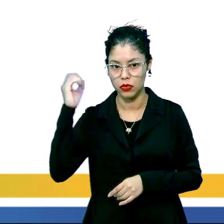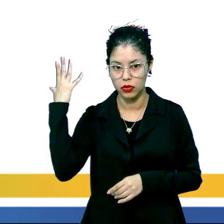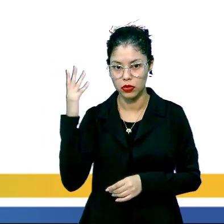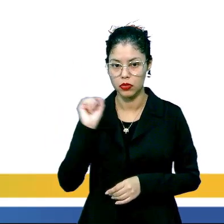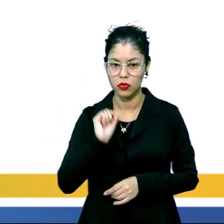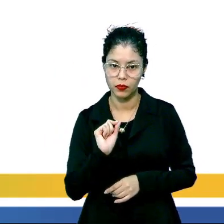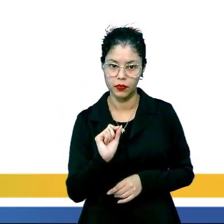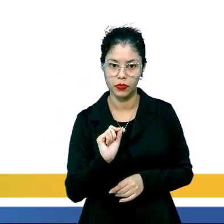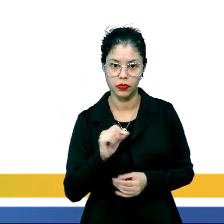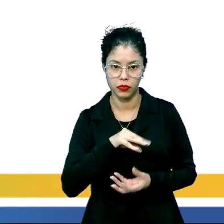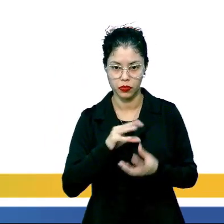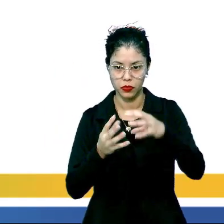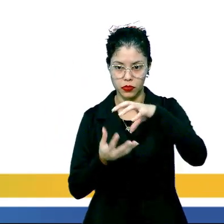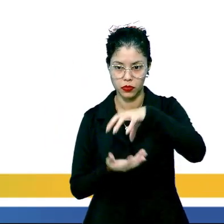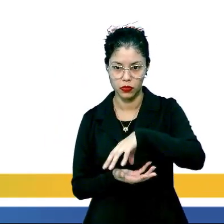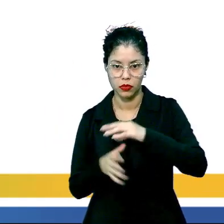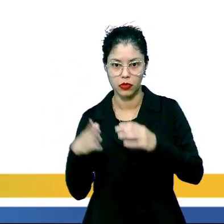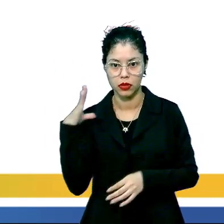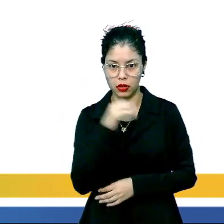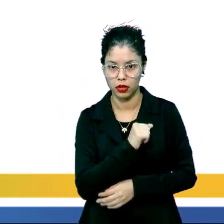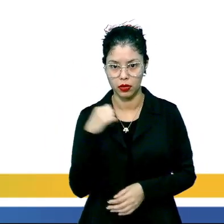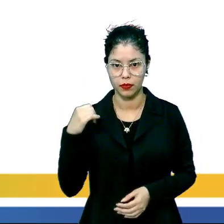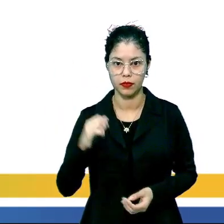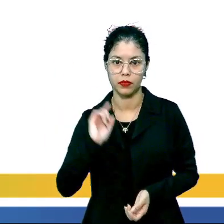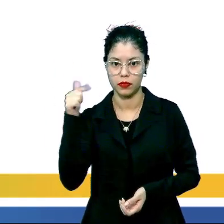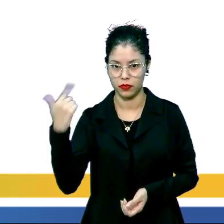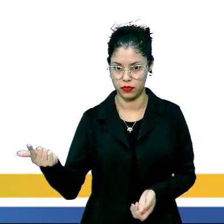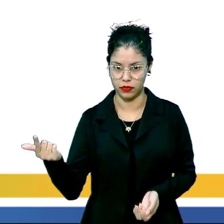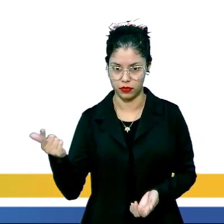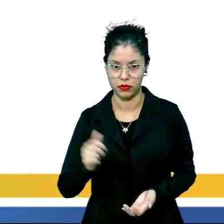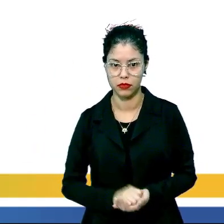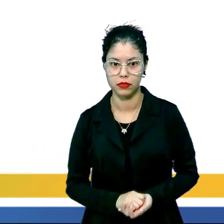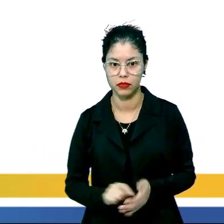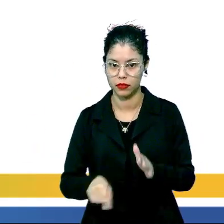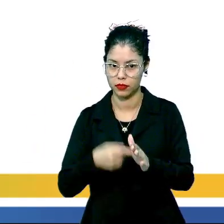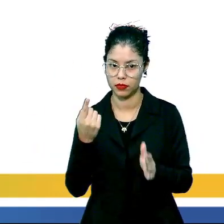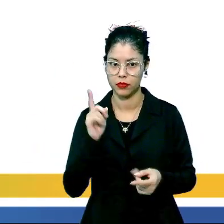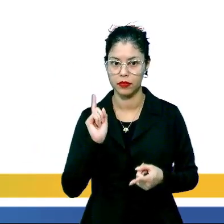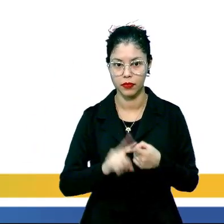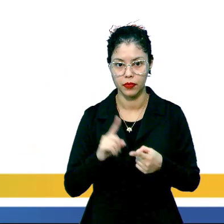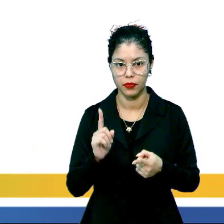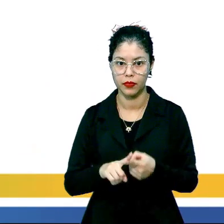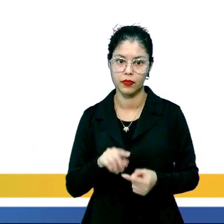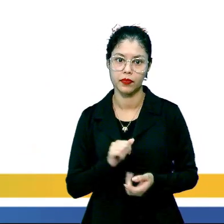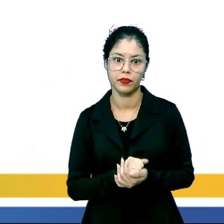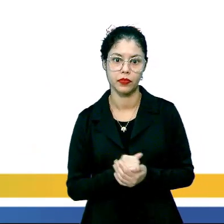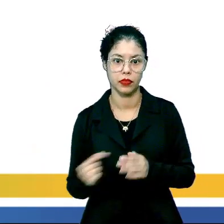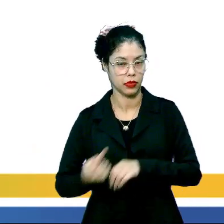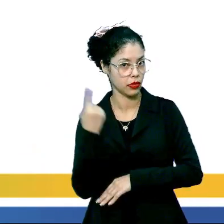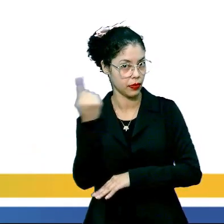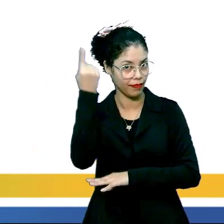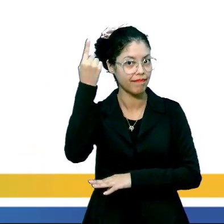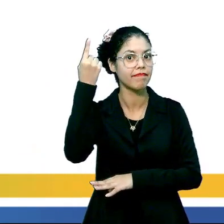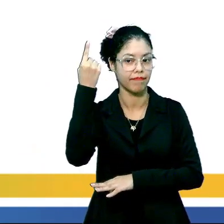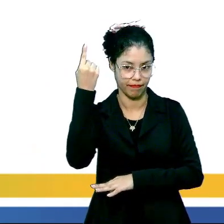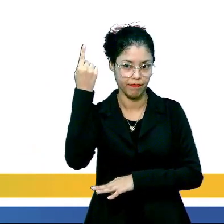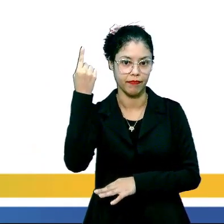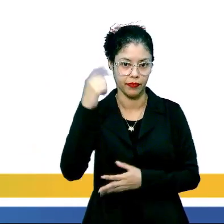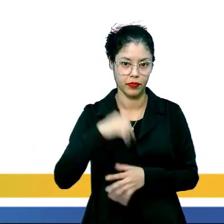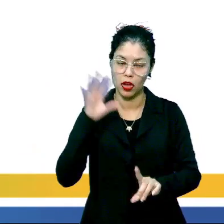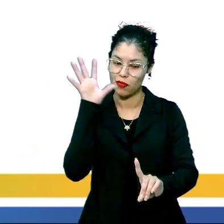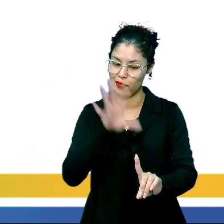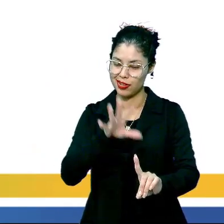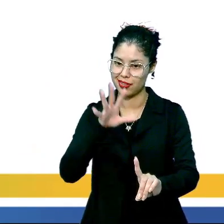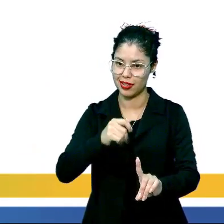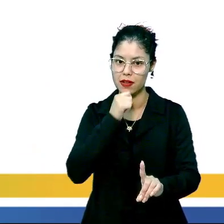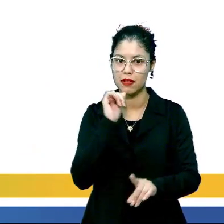caso, a segunda esfera consegue chegar de volta mais rápido do que a primeira, porque a altura, né, está